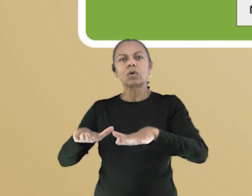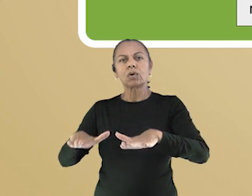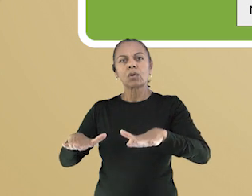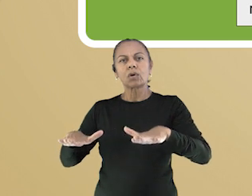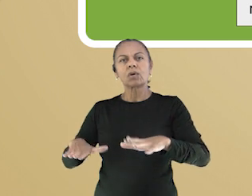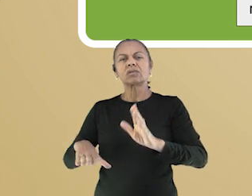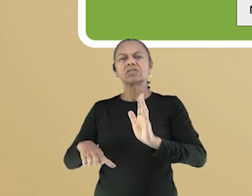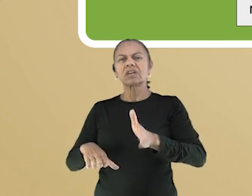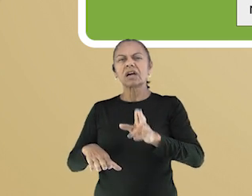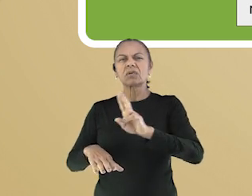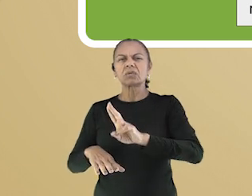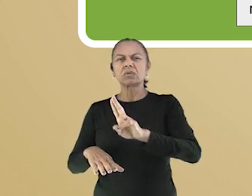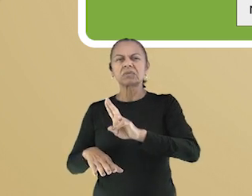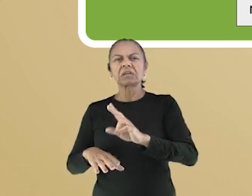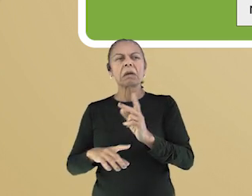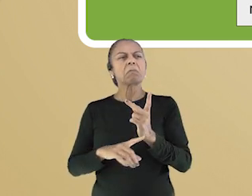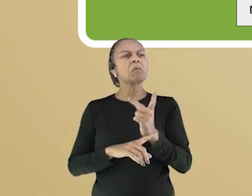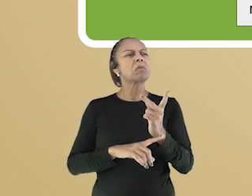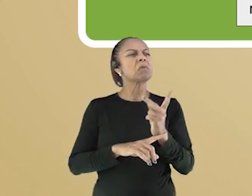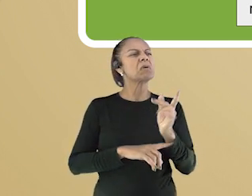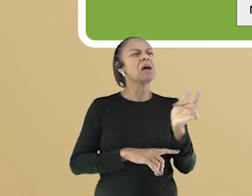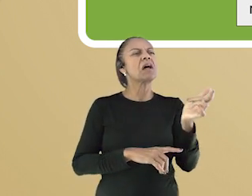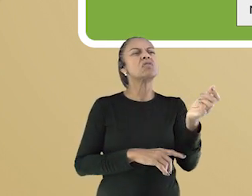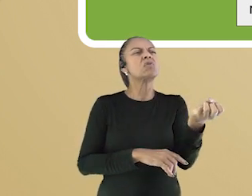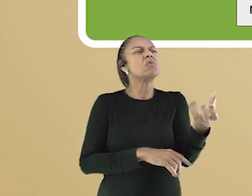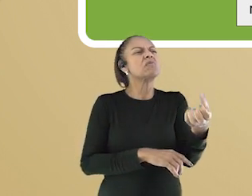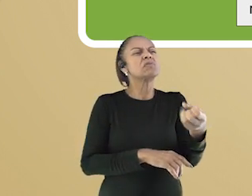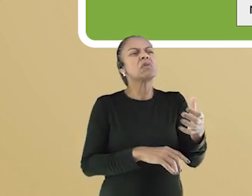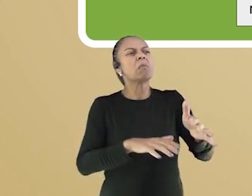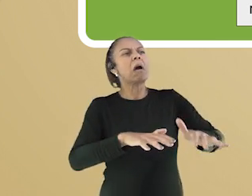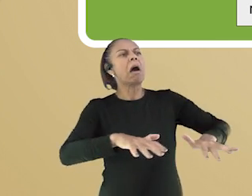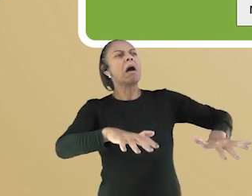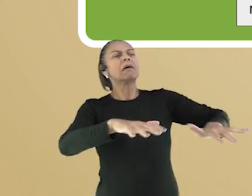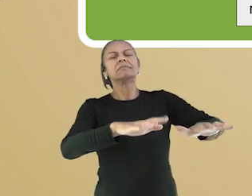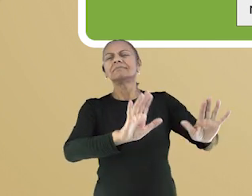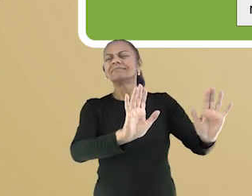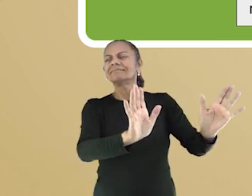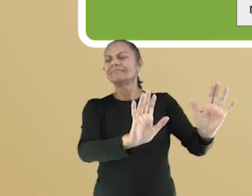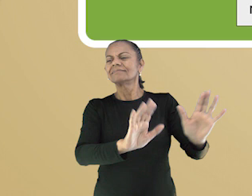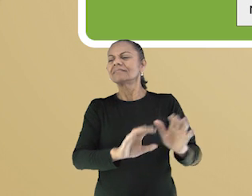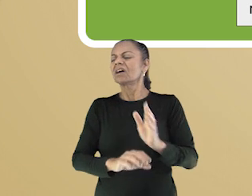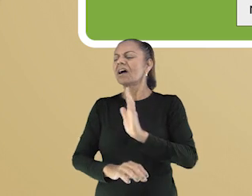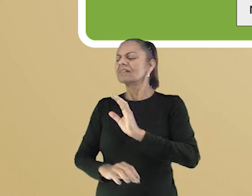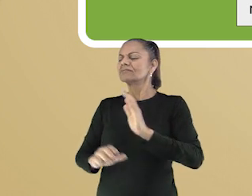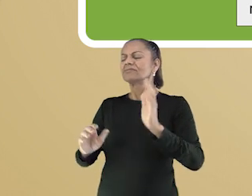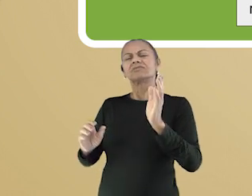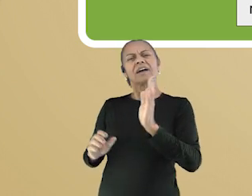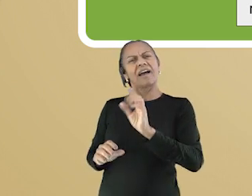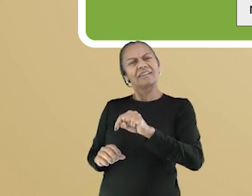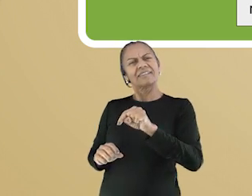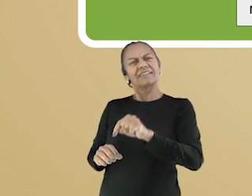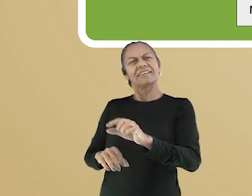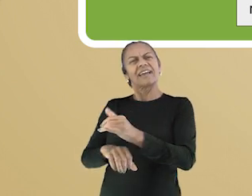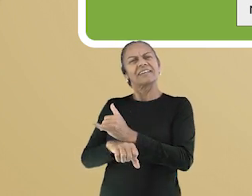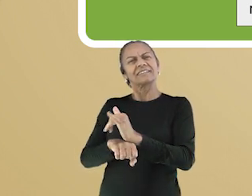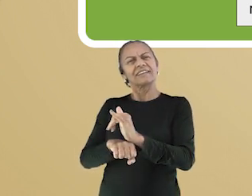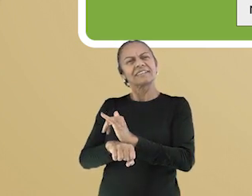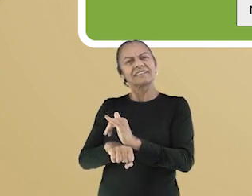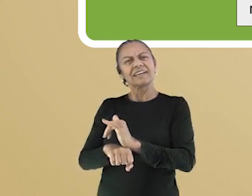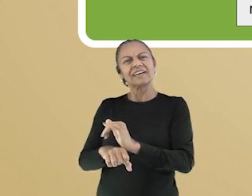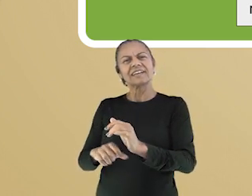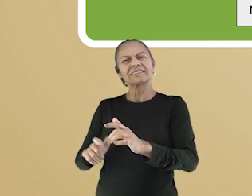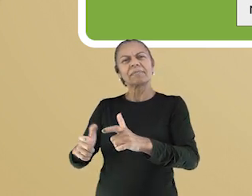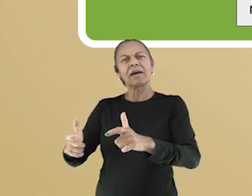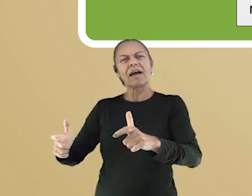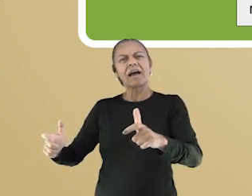a recuperação do solo já usado. Ao invés de procurar novas zonas que precisariam ser desmatadas,